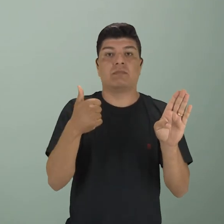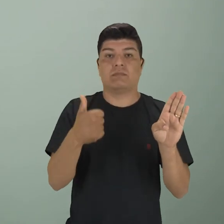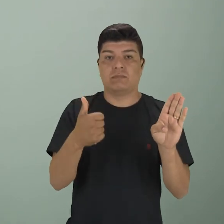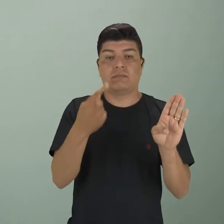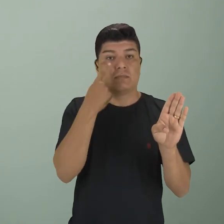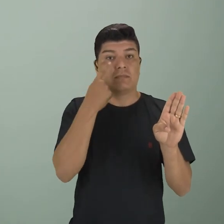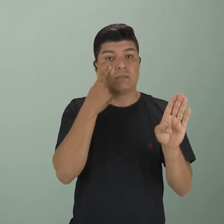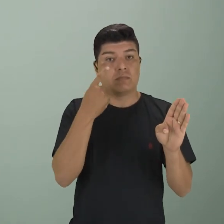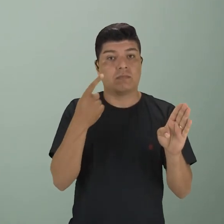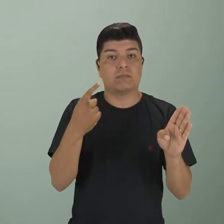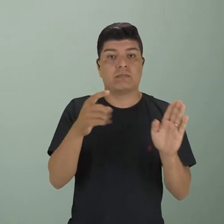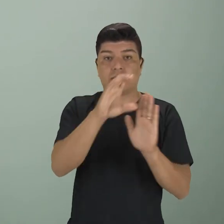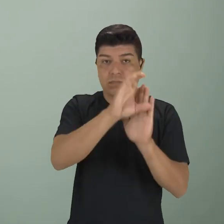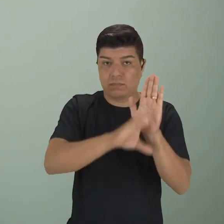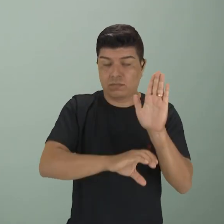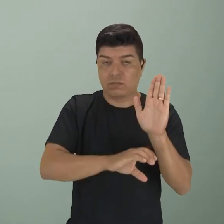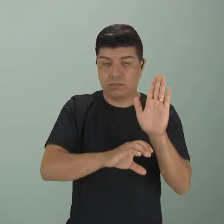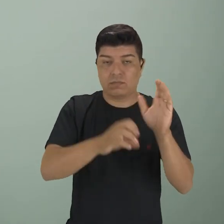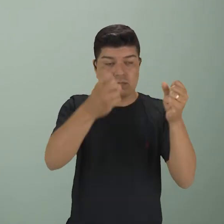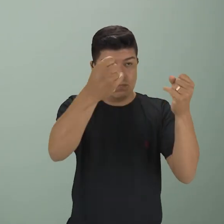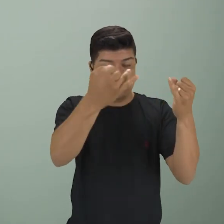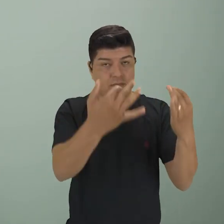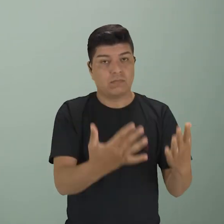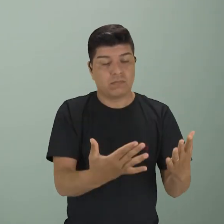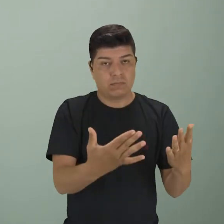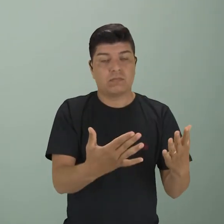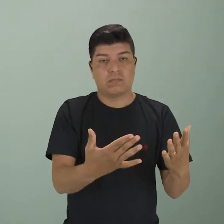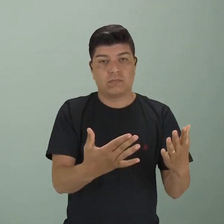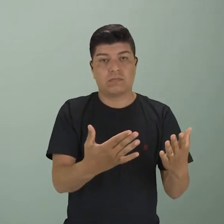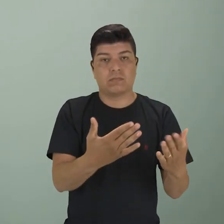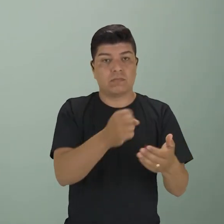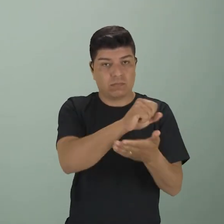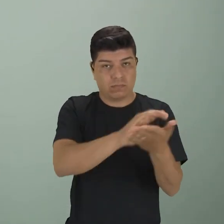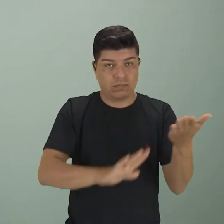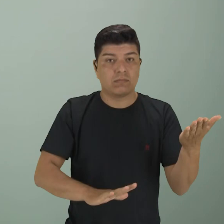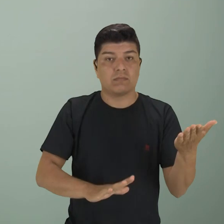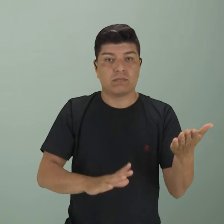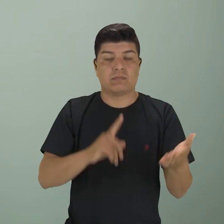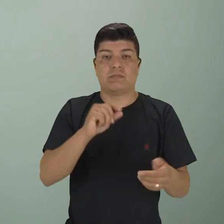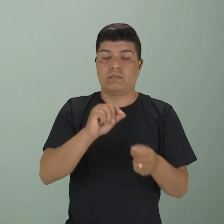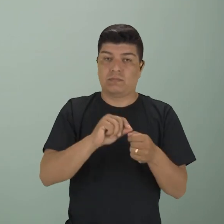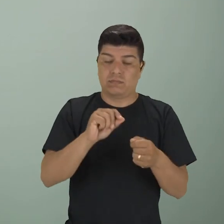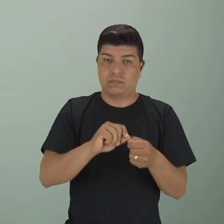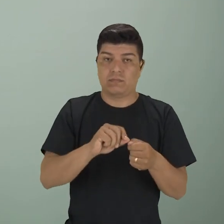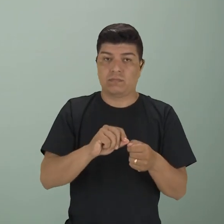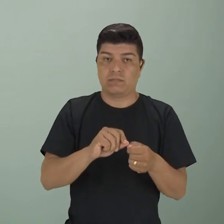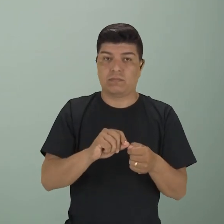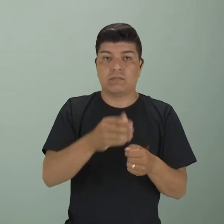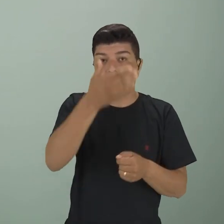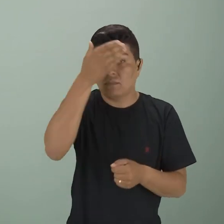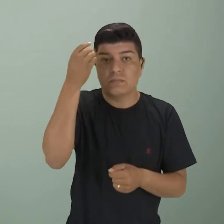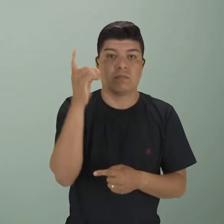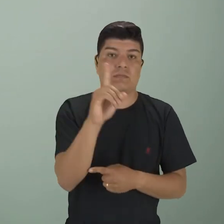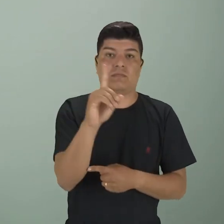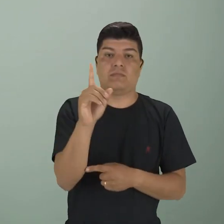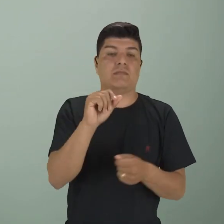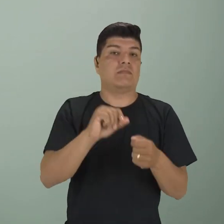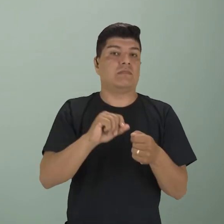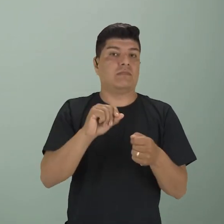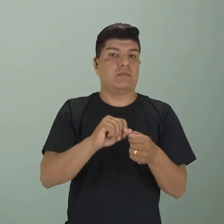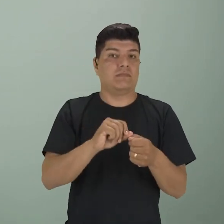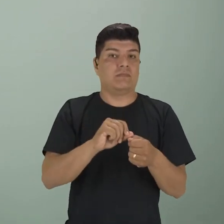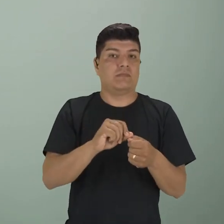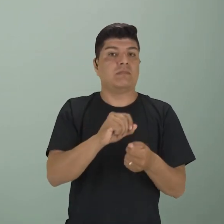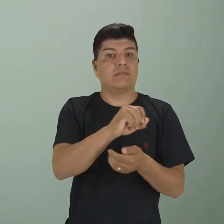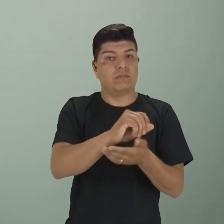Para rever os conteúdos aqui explicados, exercitados que nós fizemos. E não se esqueçam de fazer